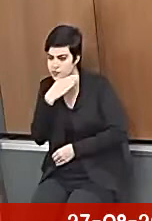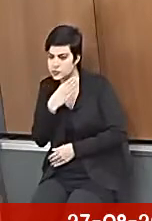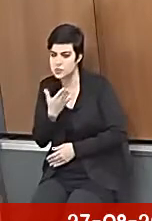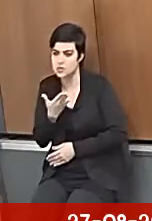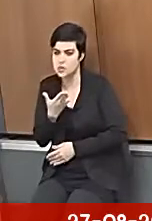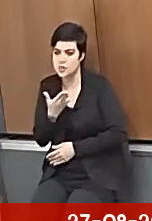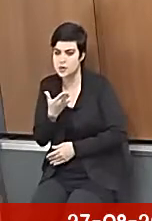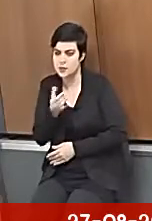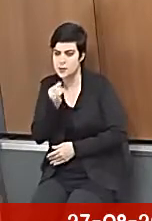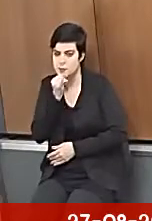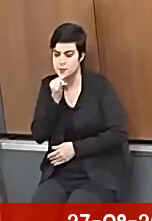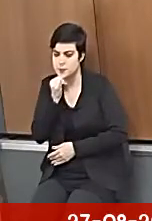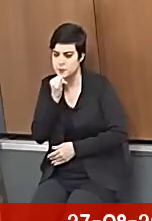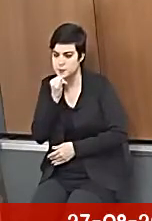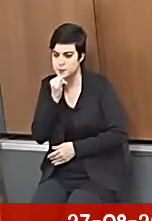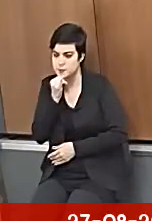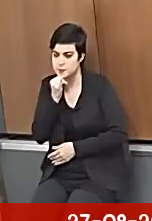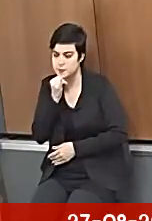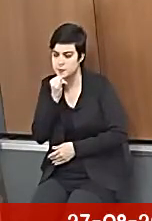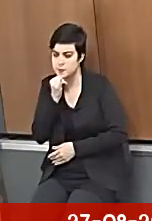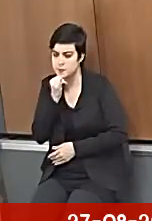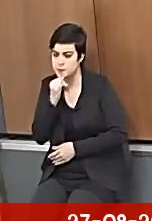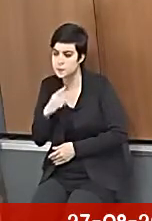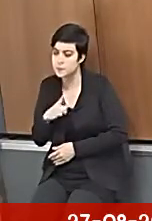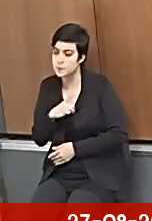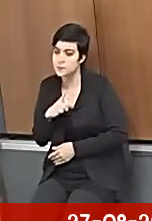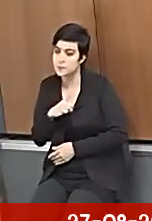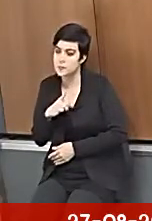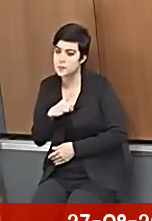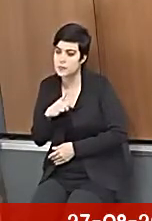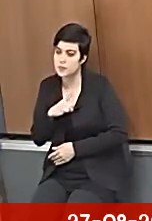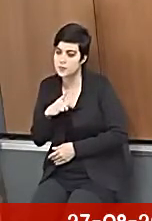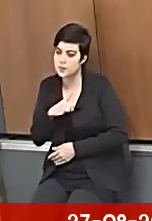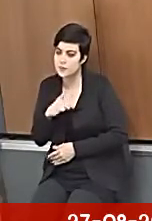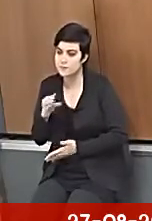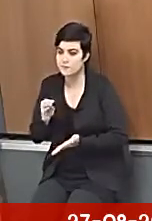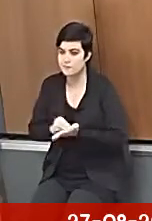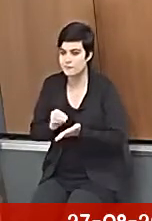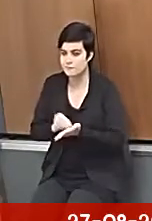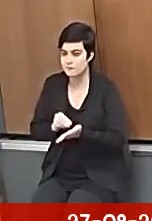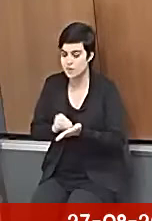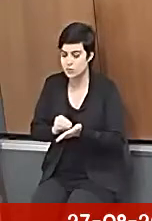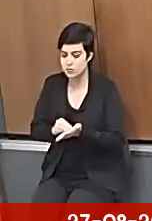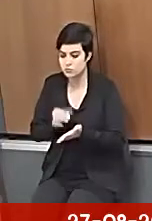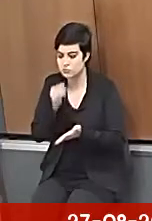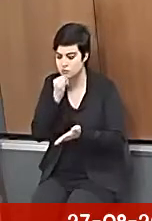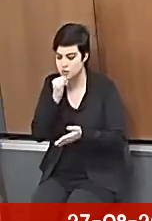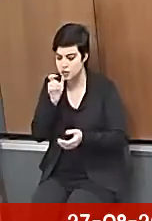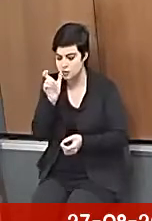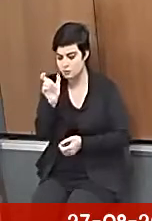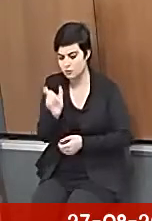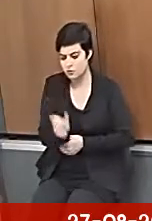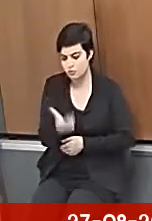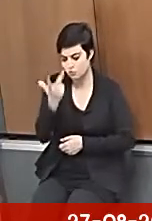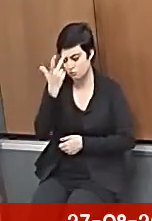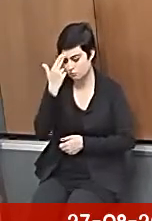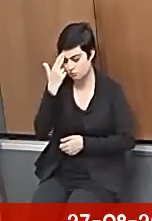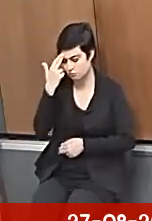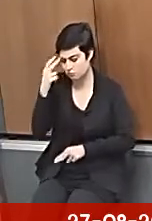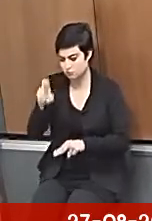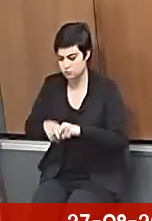t até 11 a um desacerto para poder tirar pessoas que estavam ocupando aquele aquele